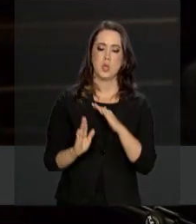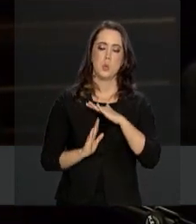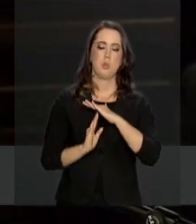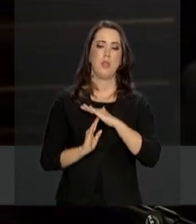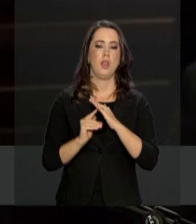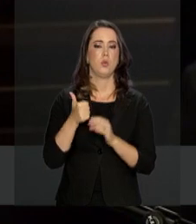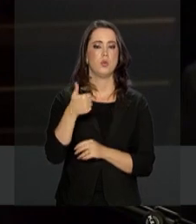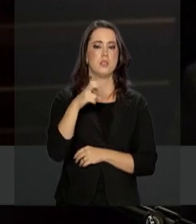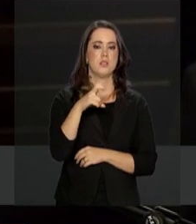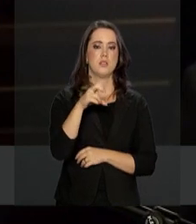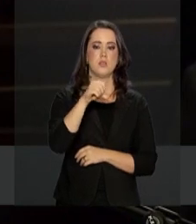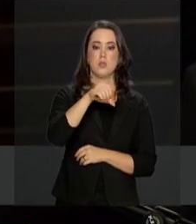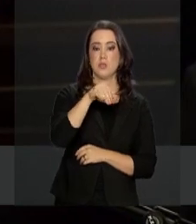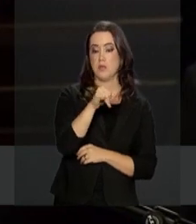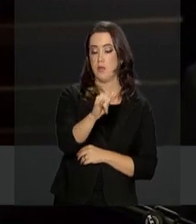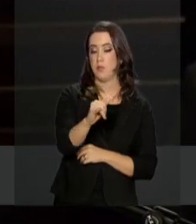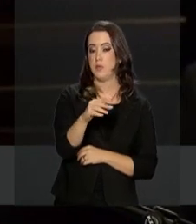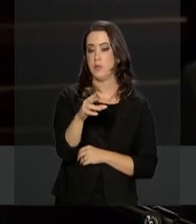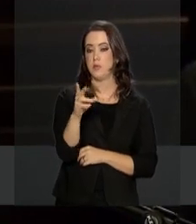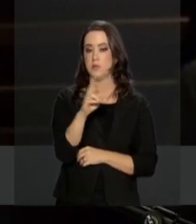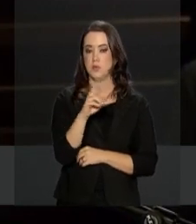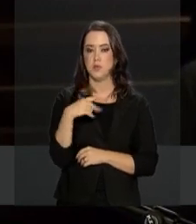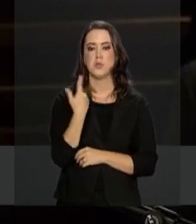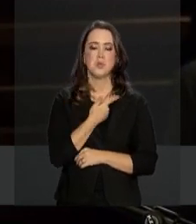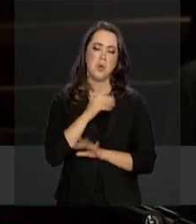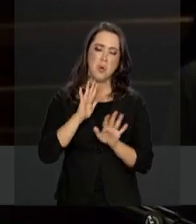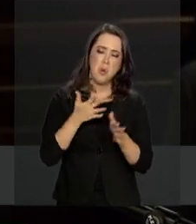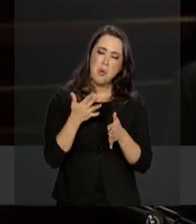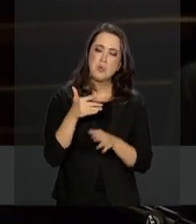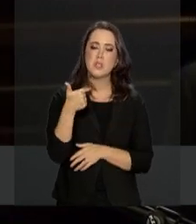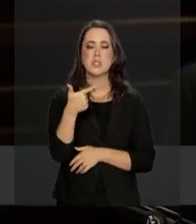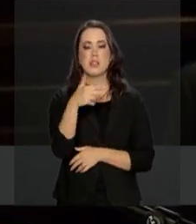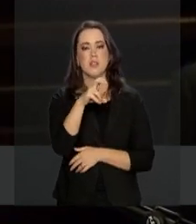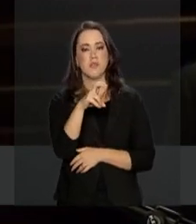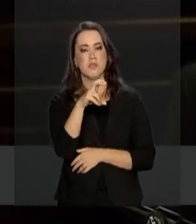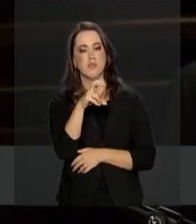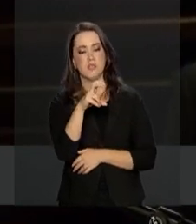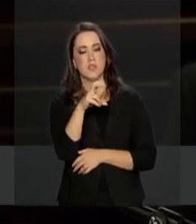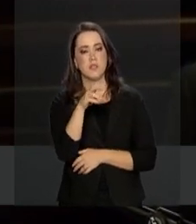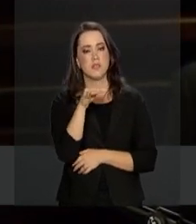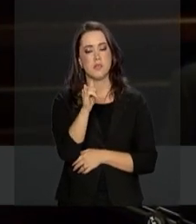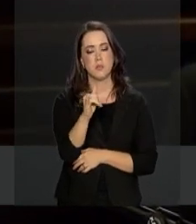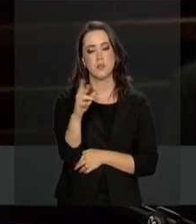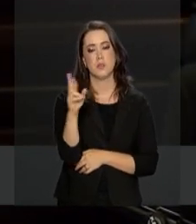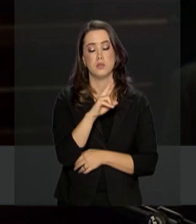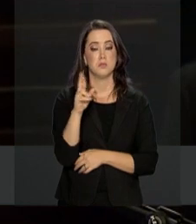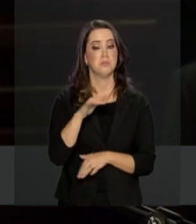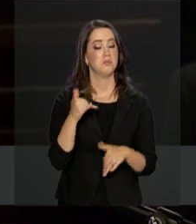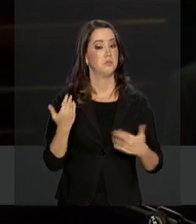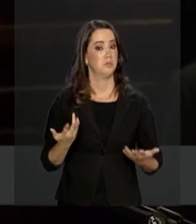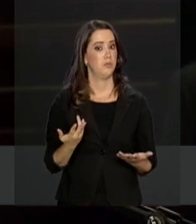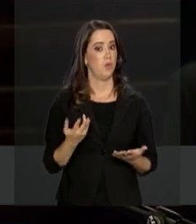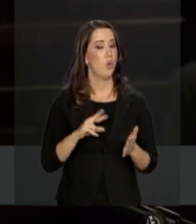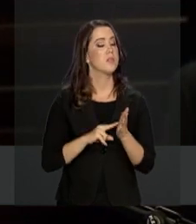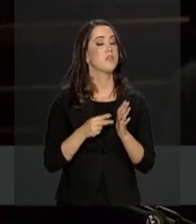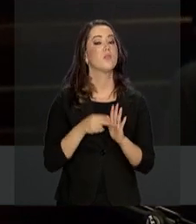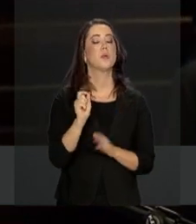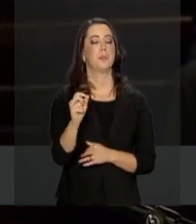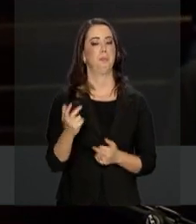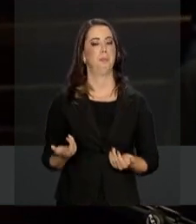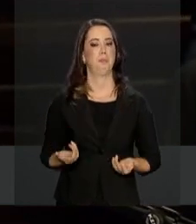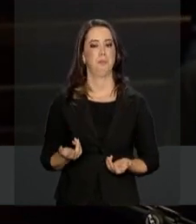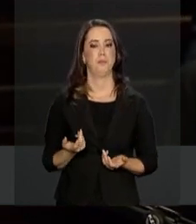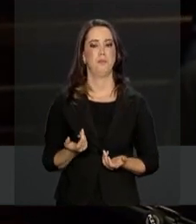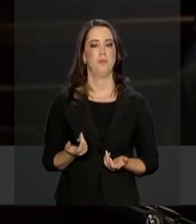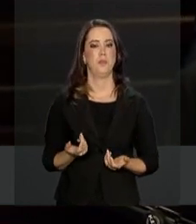défict 159 bilhões vamos ficar em 125 milhões 126 bilhões mais ou menos o que significa é